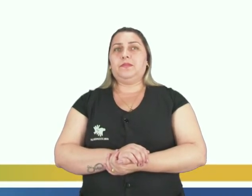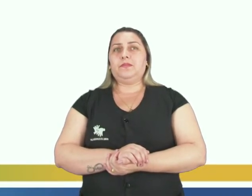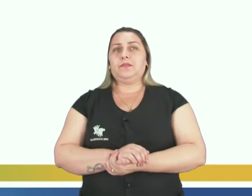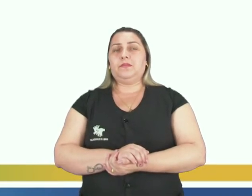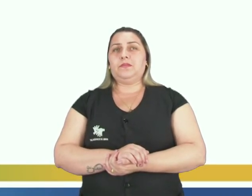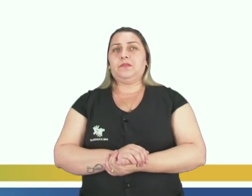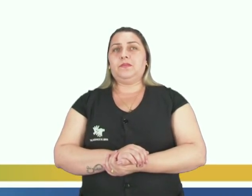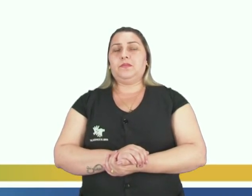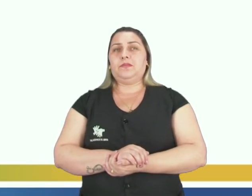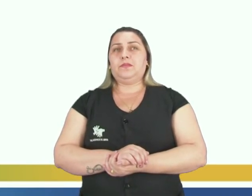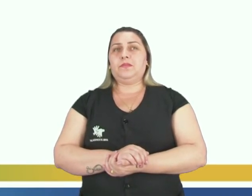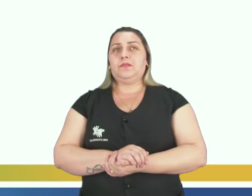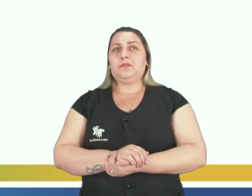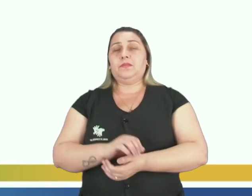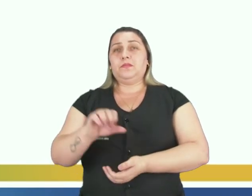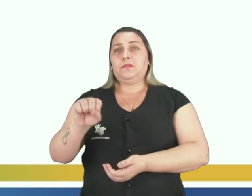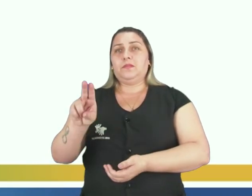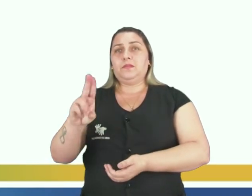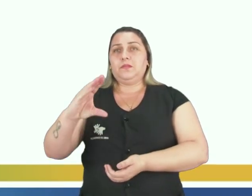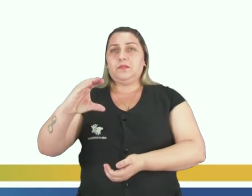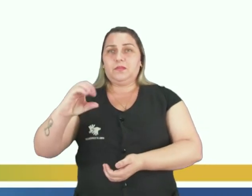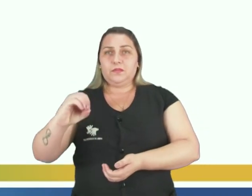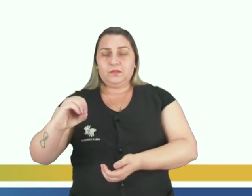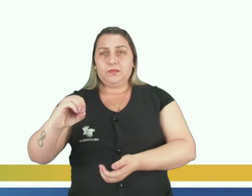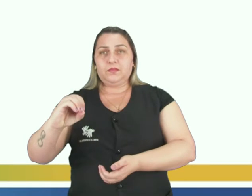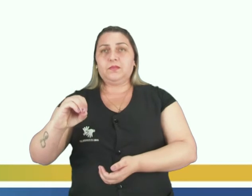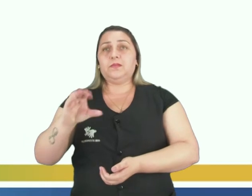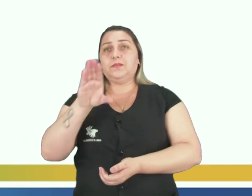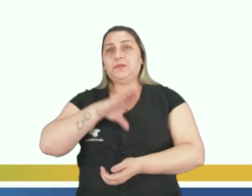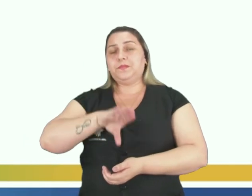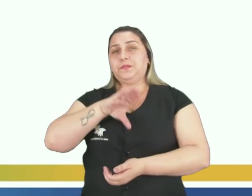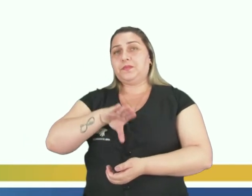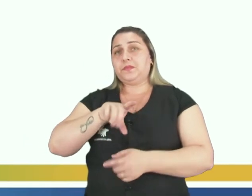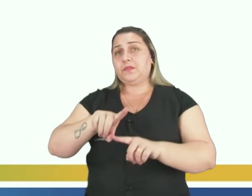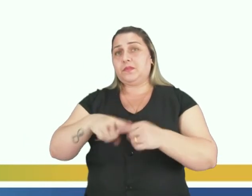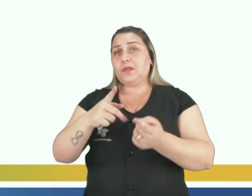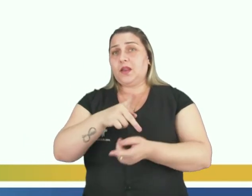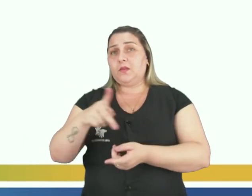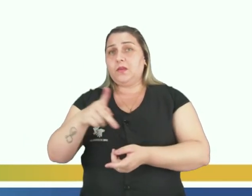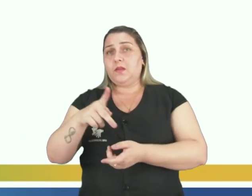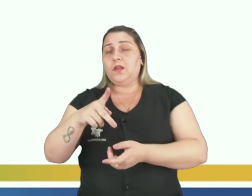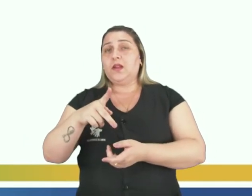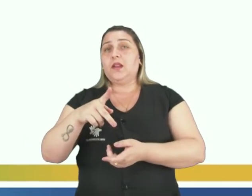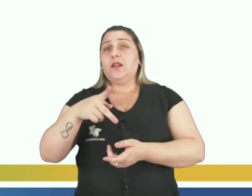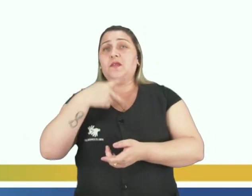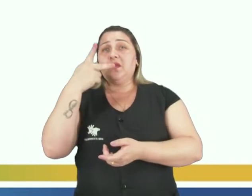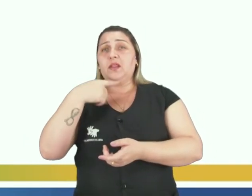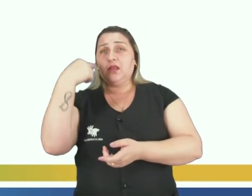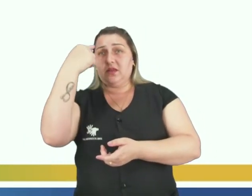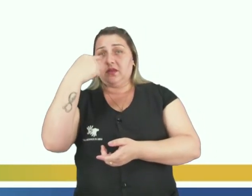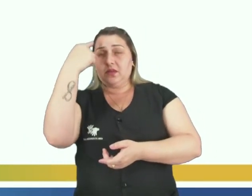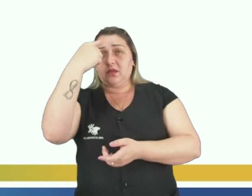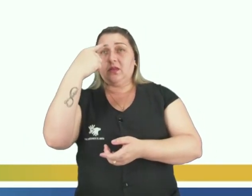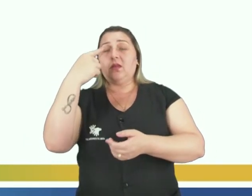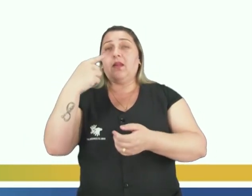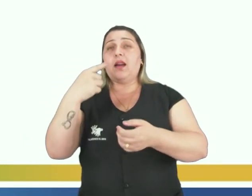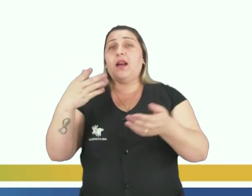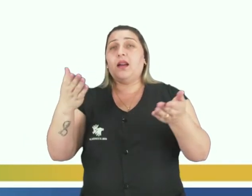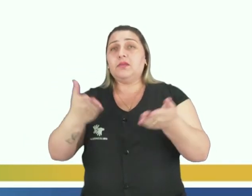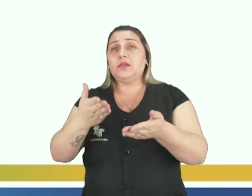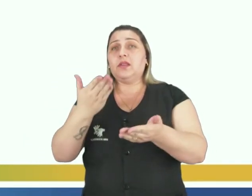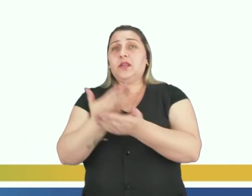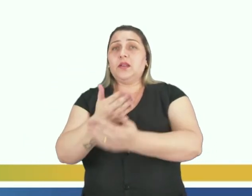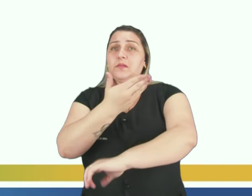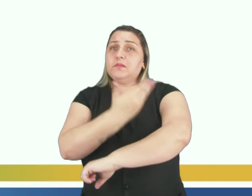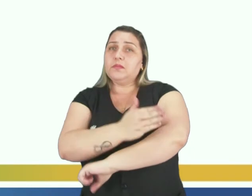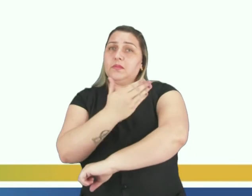palavra sumo, que se refere ao suco, certo? Da língua portuguesa. Eu posso pronunciar sumo, sonido de S,